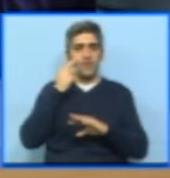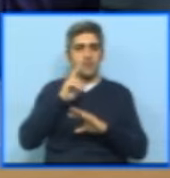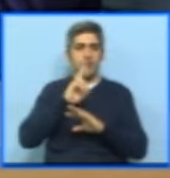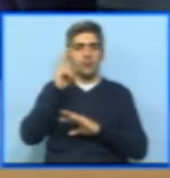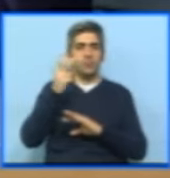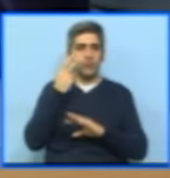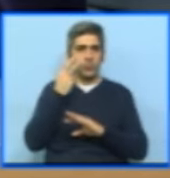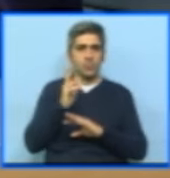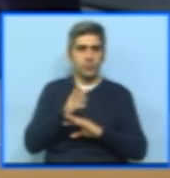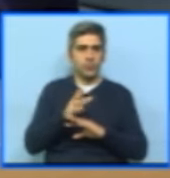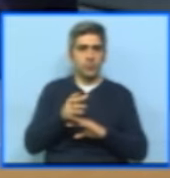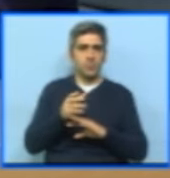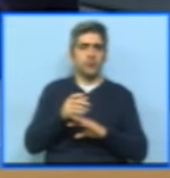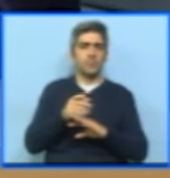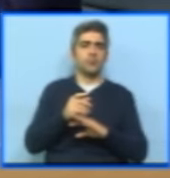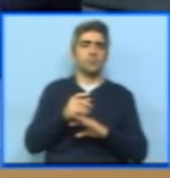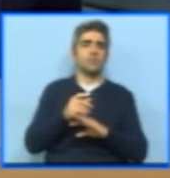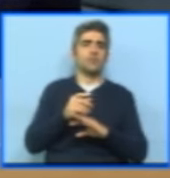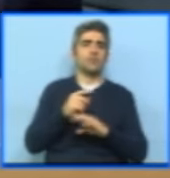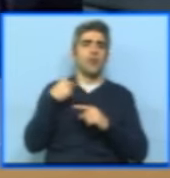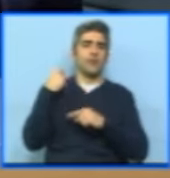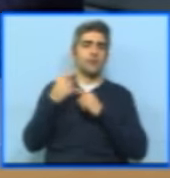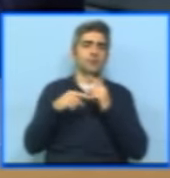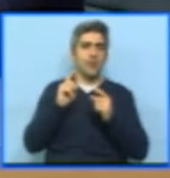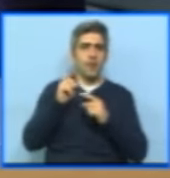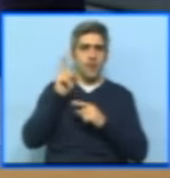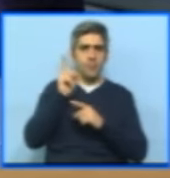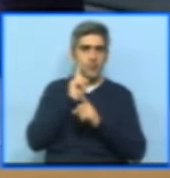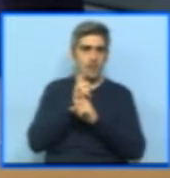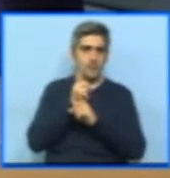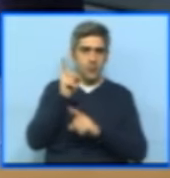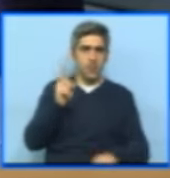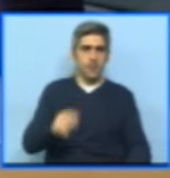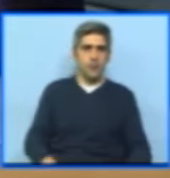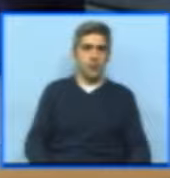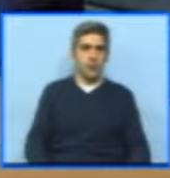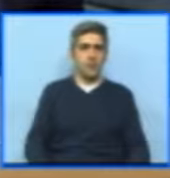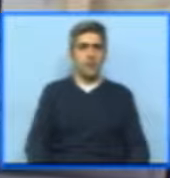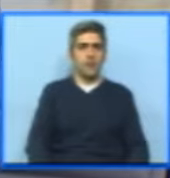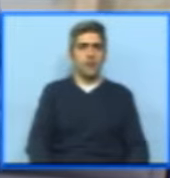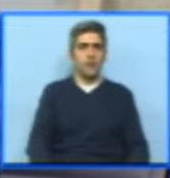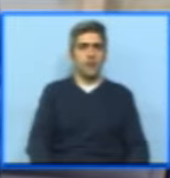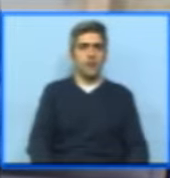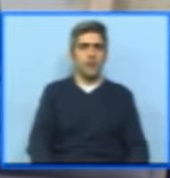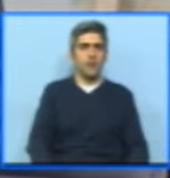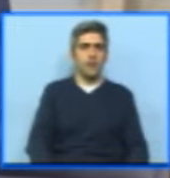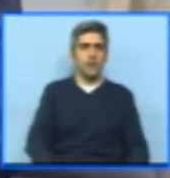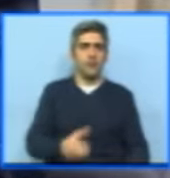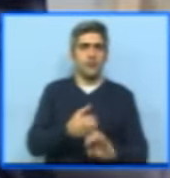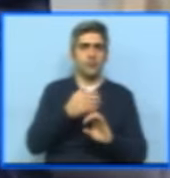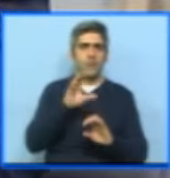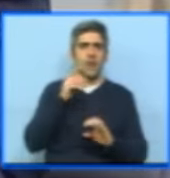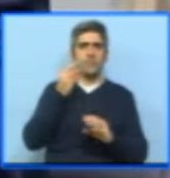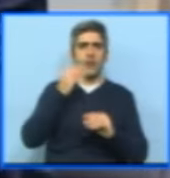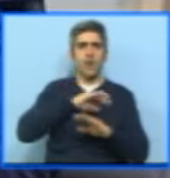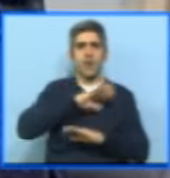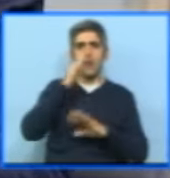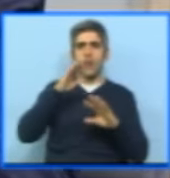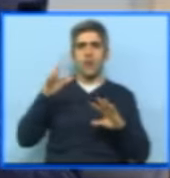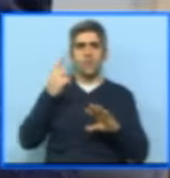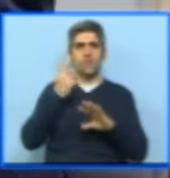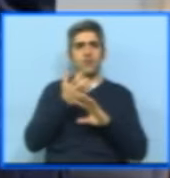visitou, e que segundo a tradição é aquela mesmo. Se destaca do meio de outras, não é? Exatamente, se destaca